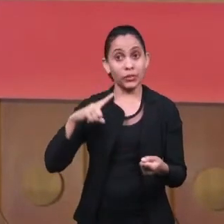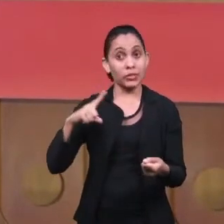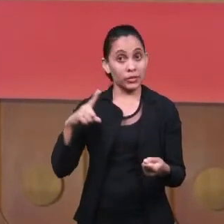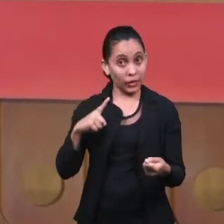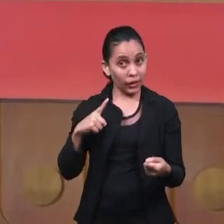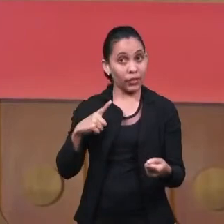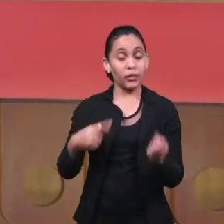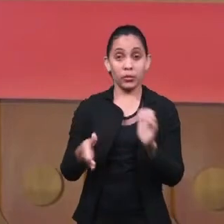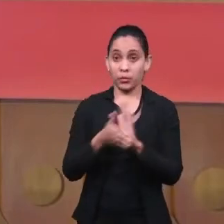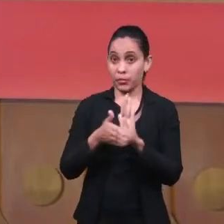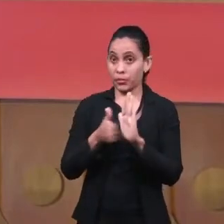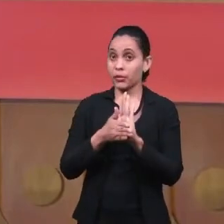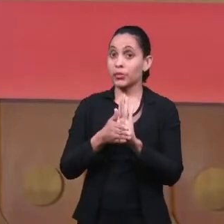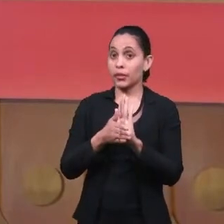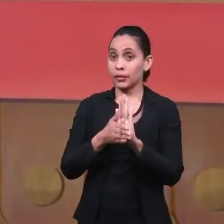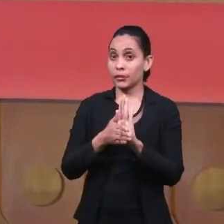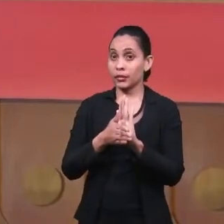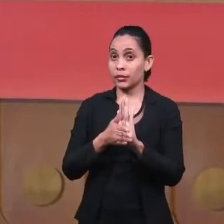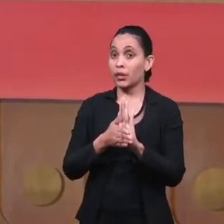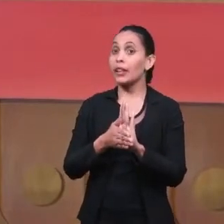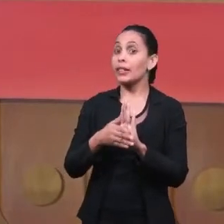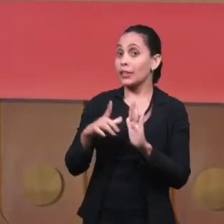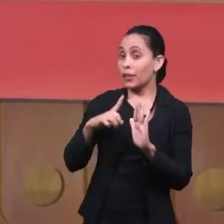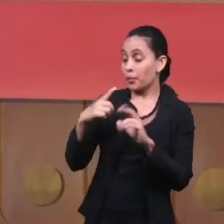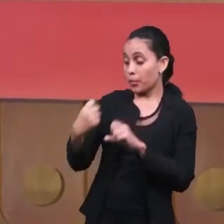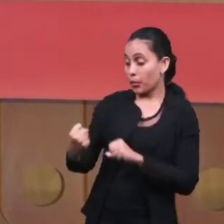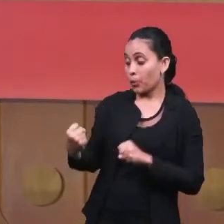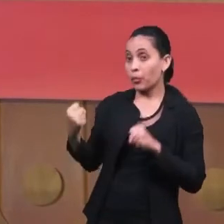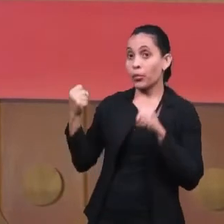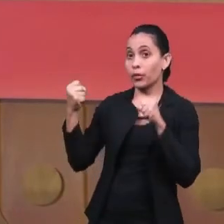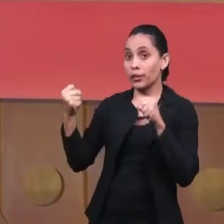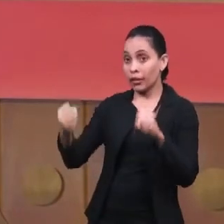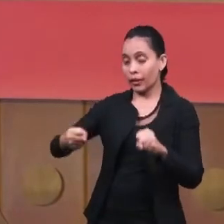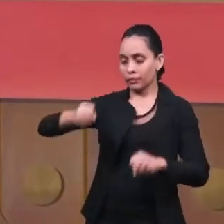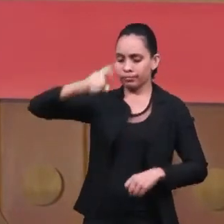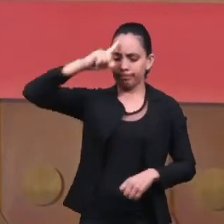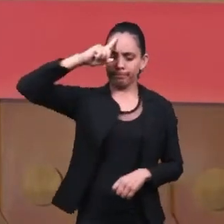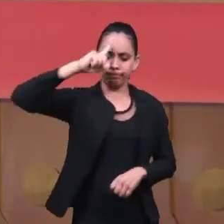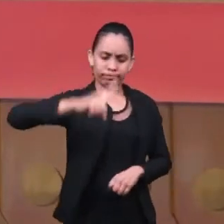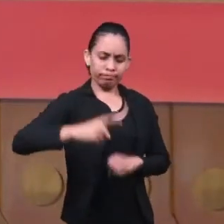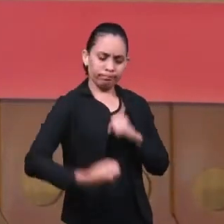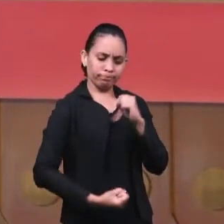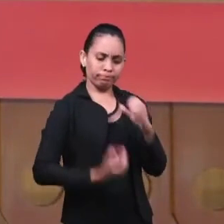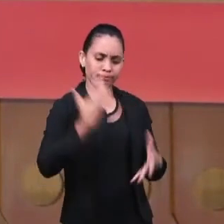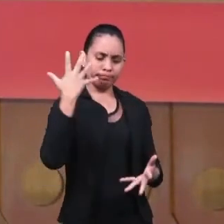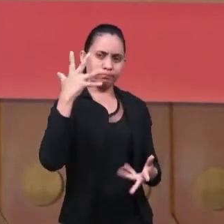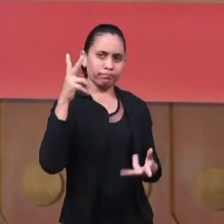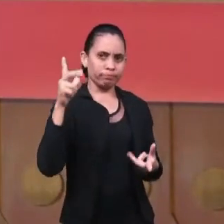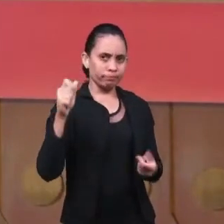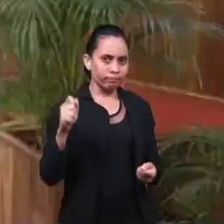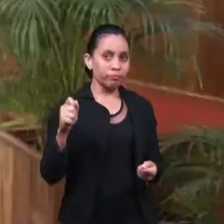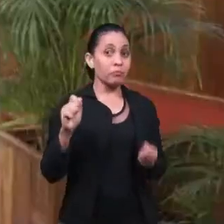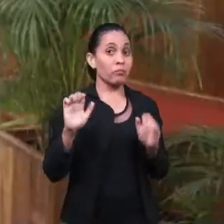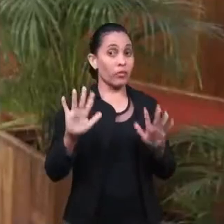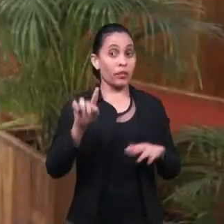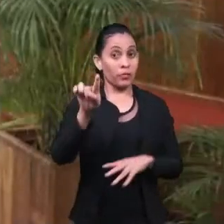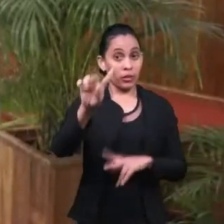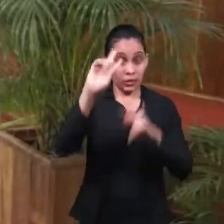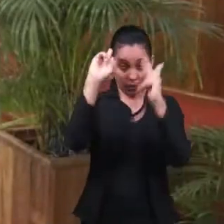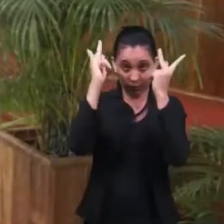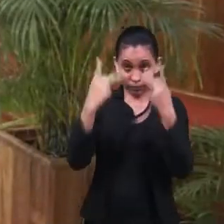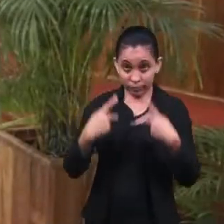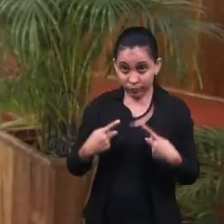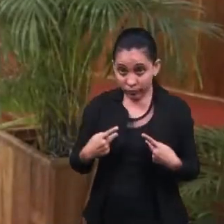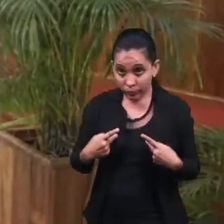esse projeto. E subsiste pelo poder da palavra do Deus Criador. Mas você, homem, não fuja de